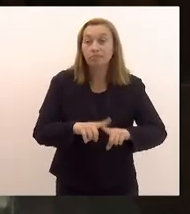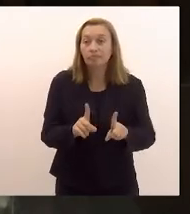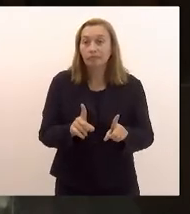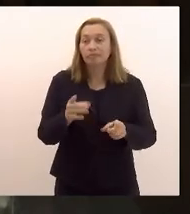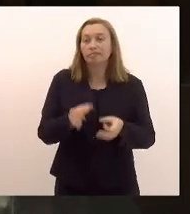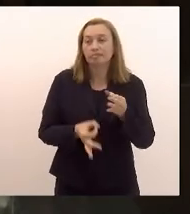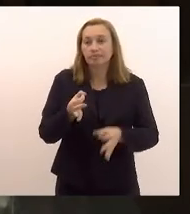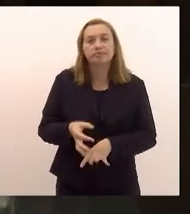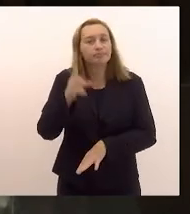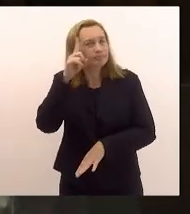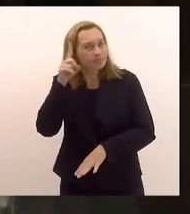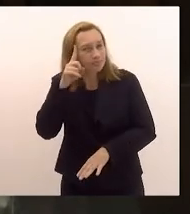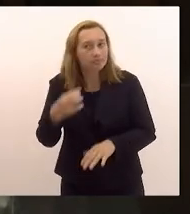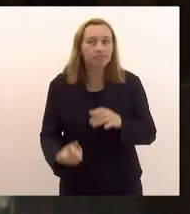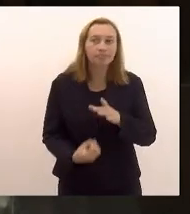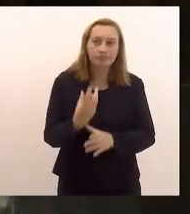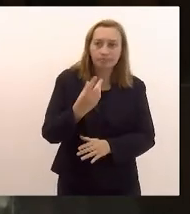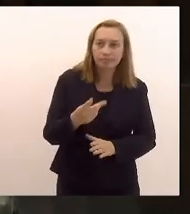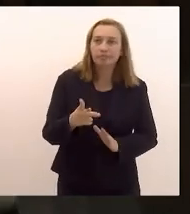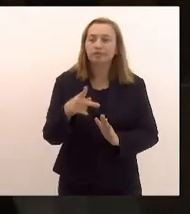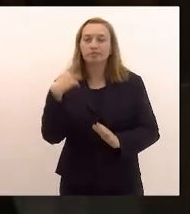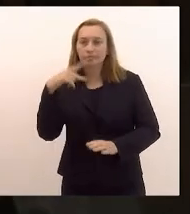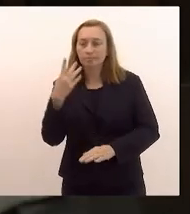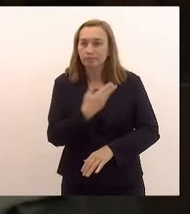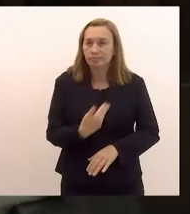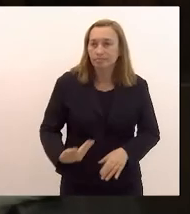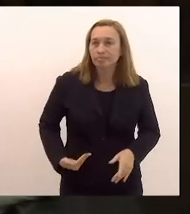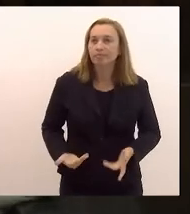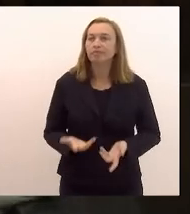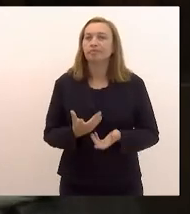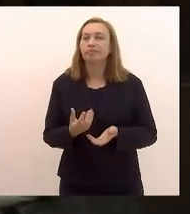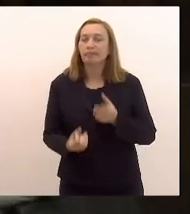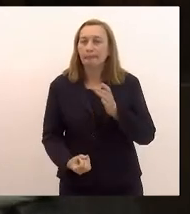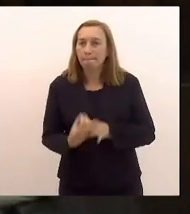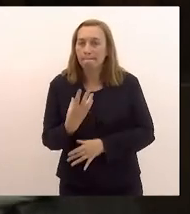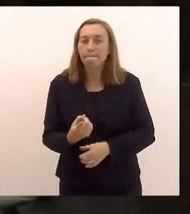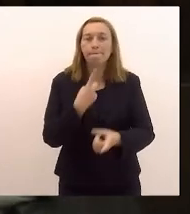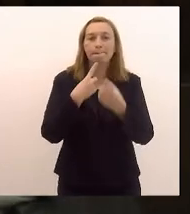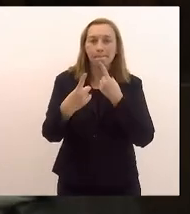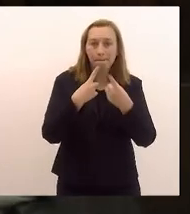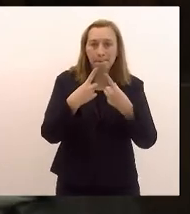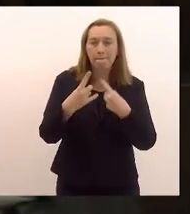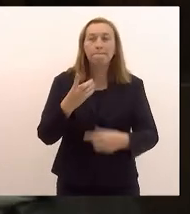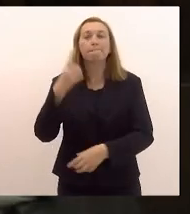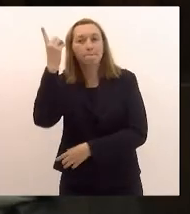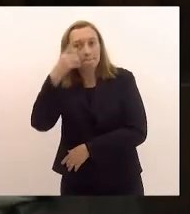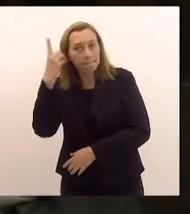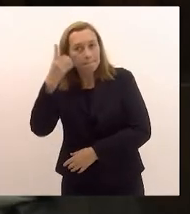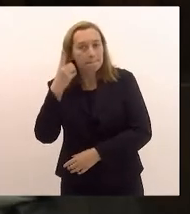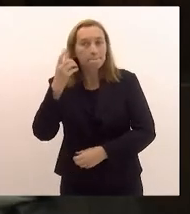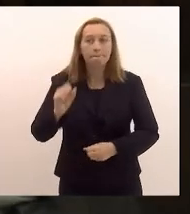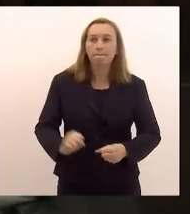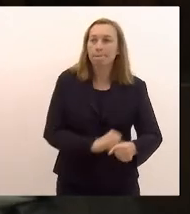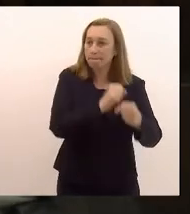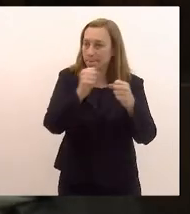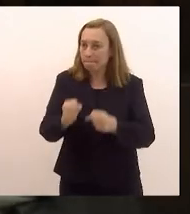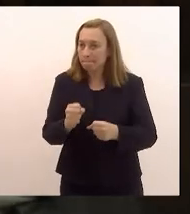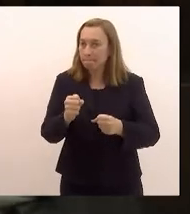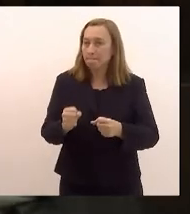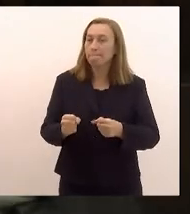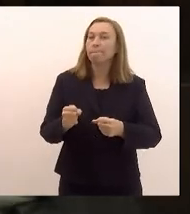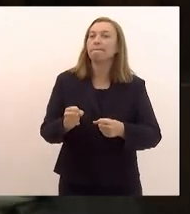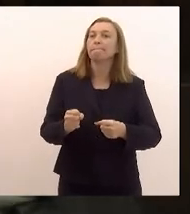no dia a função de política pública na construção do diálogo com pagamento com Poder Executivo na